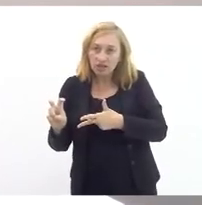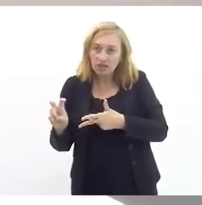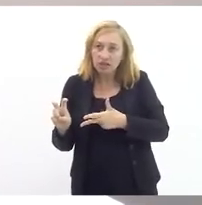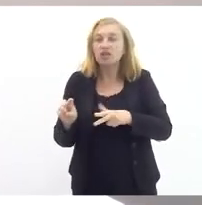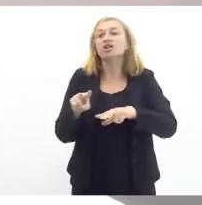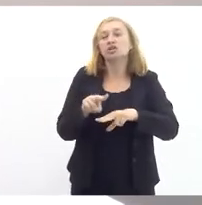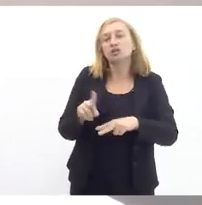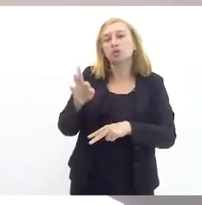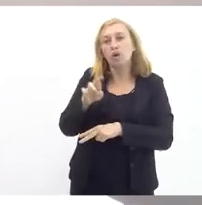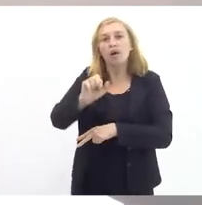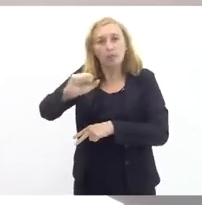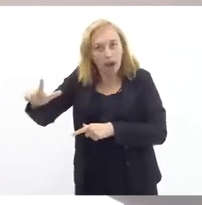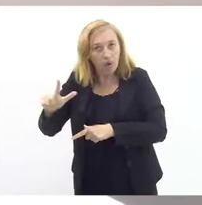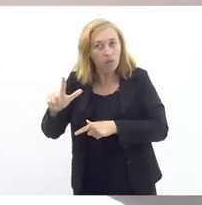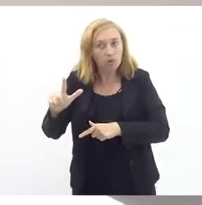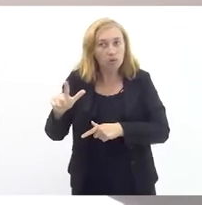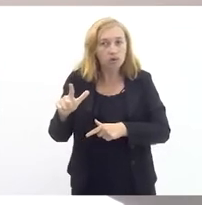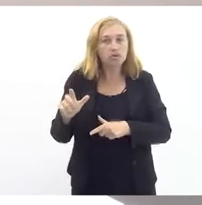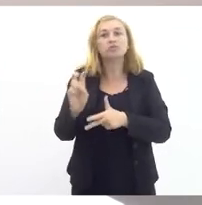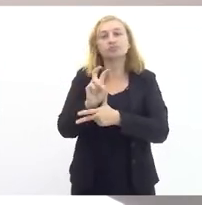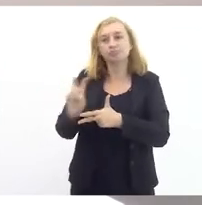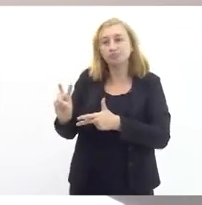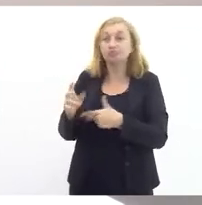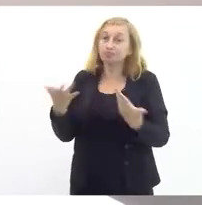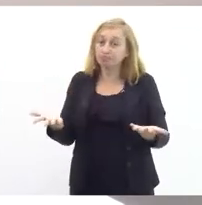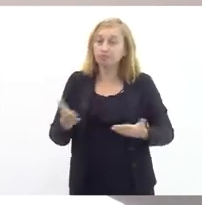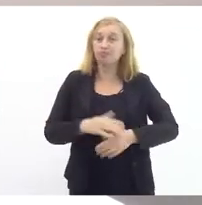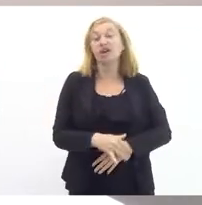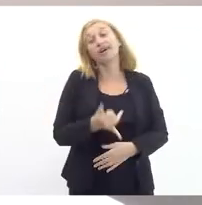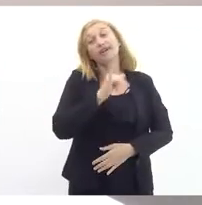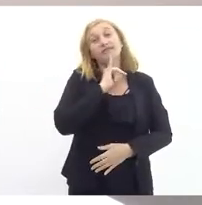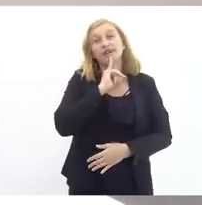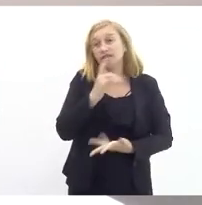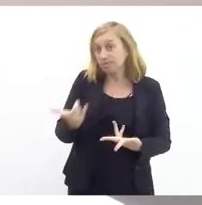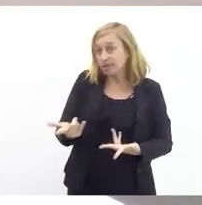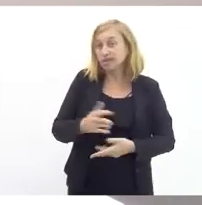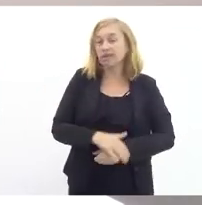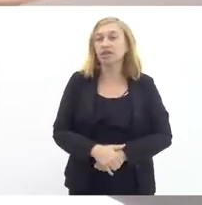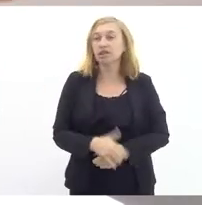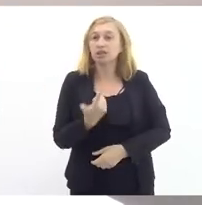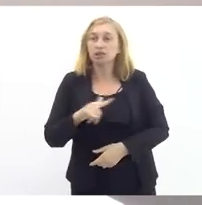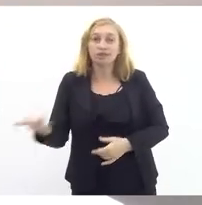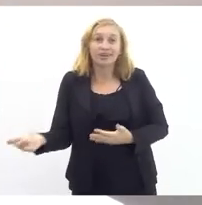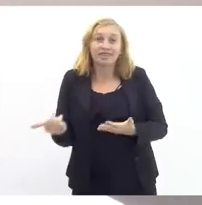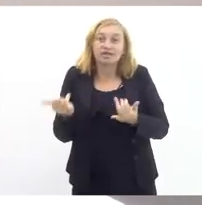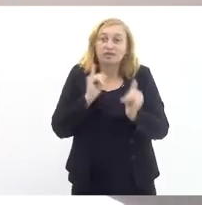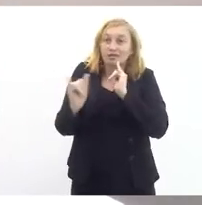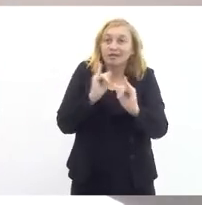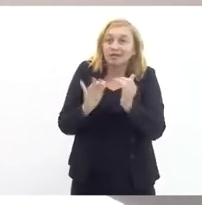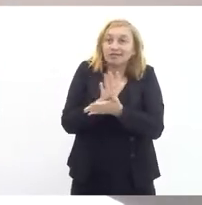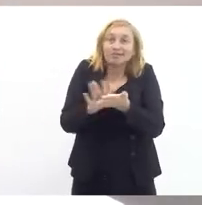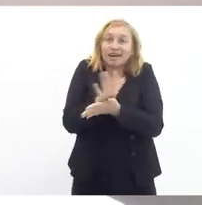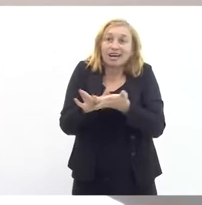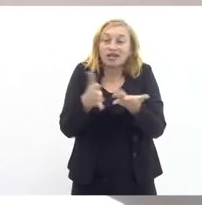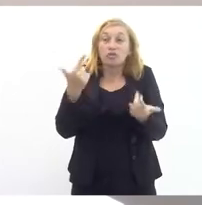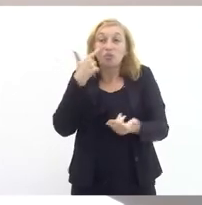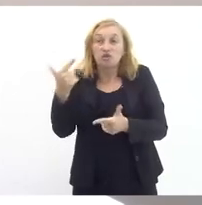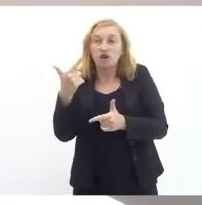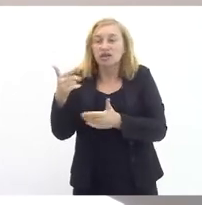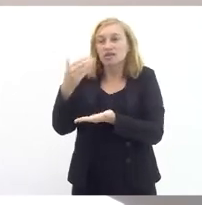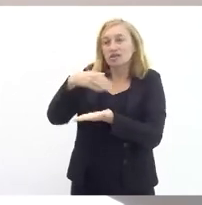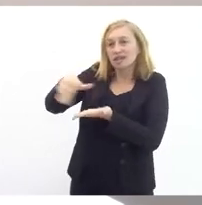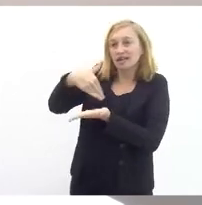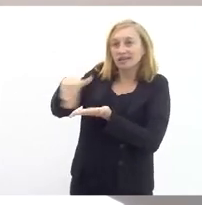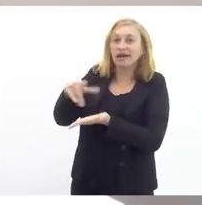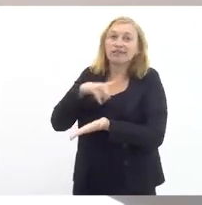ramais da Supervia. Então, infelizmente, como não tem dado nenhum, vamos saber se o secretário tem algum dado